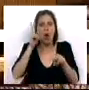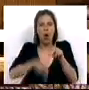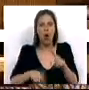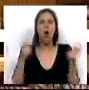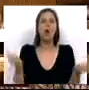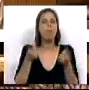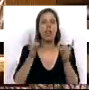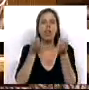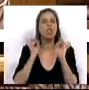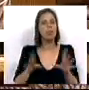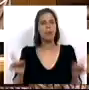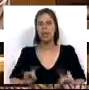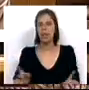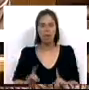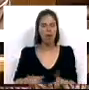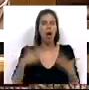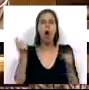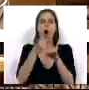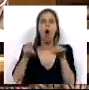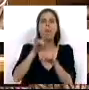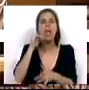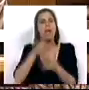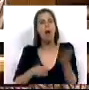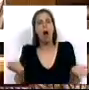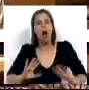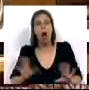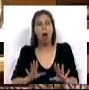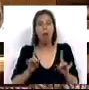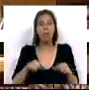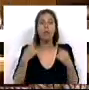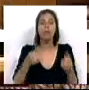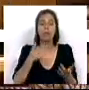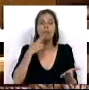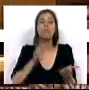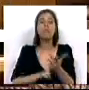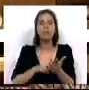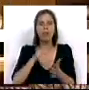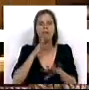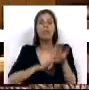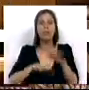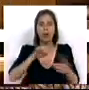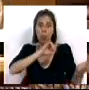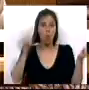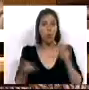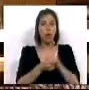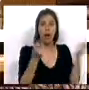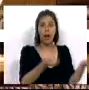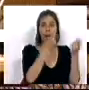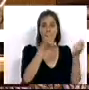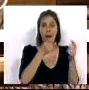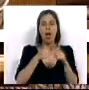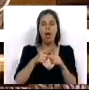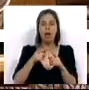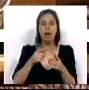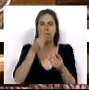nem promoveriam despedimentos, nem aumentariam impostos, quando depois fizeram exatamente o oposto e em